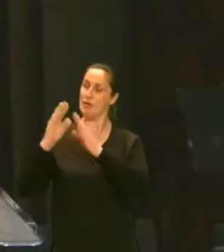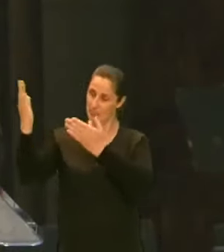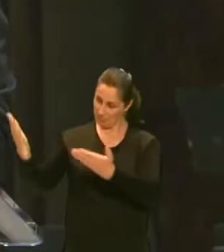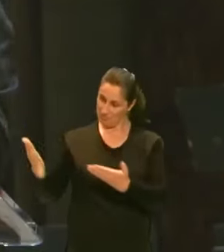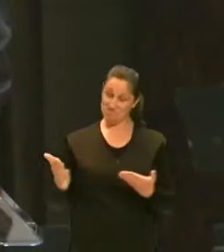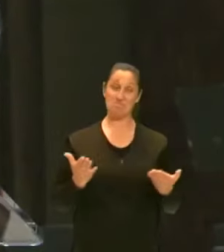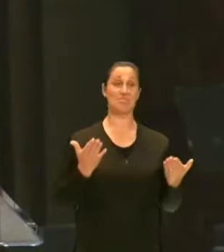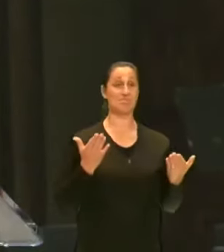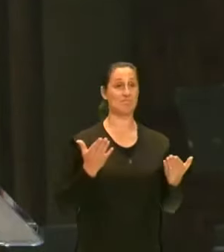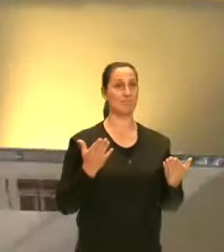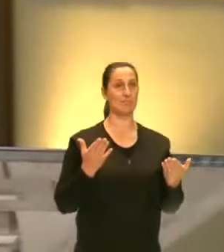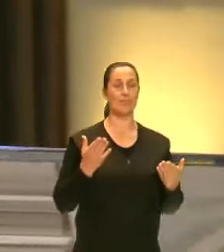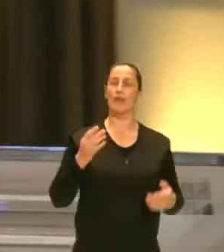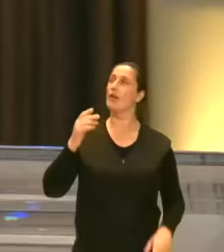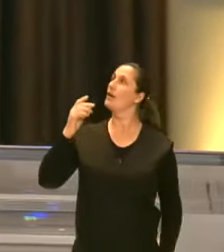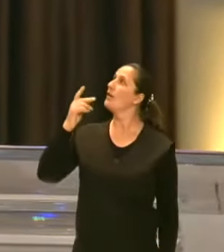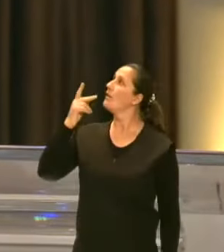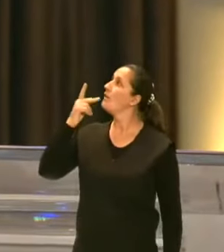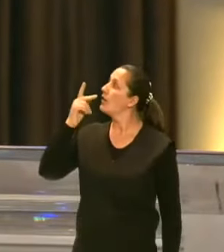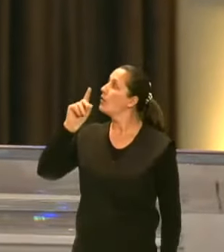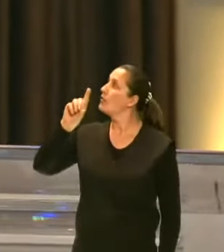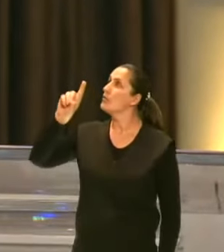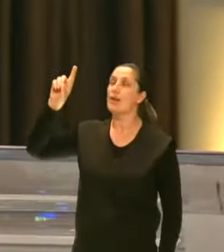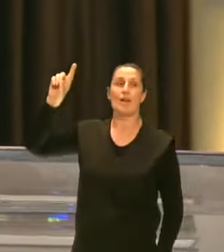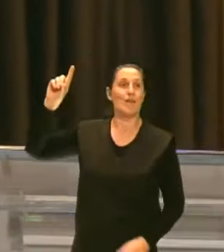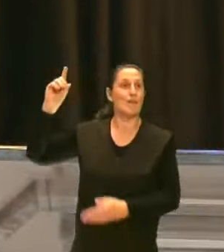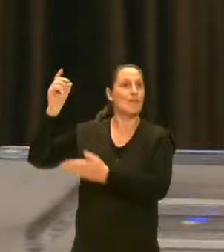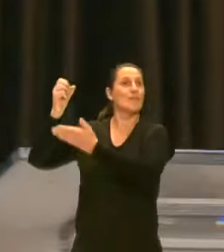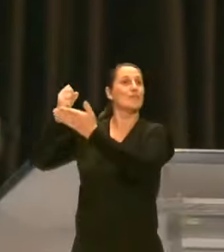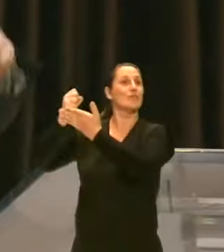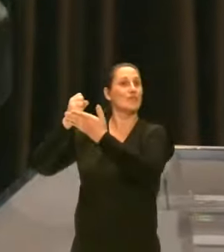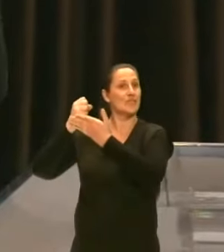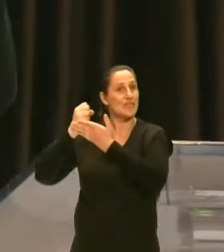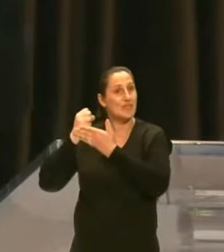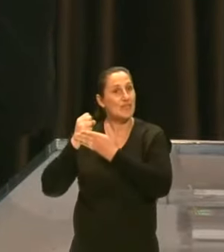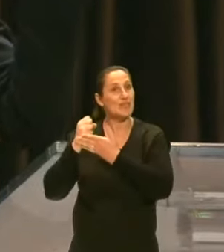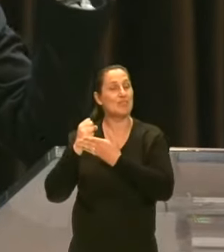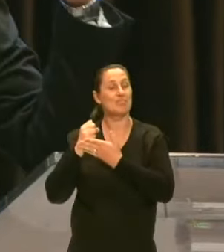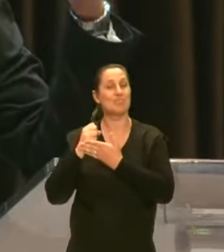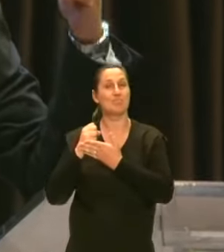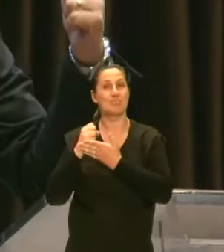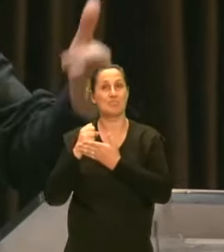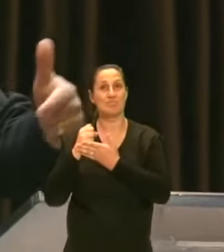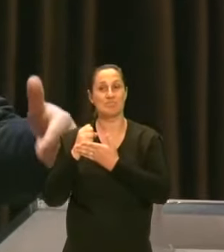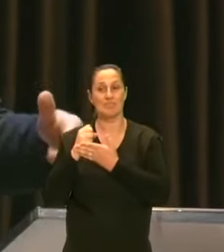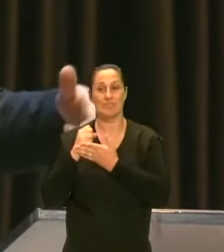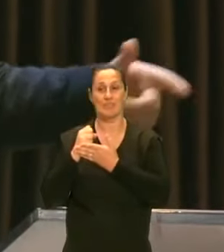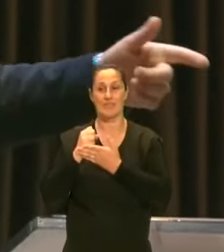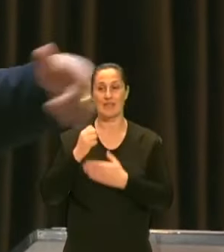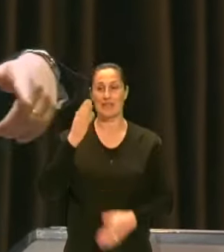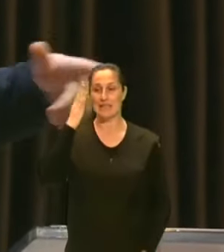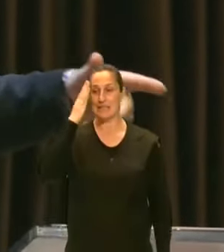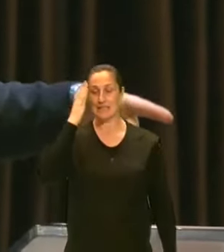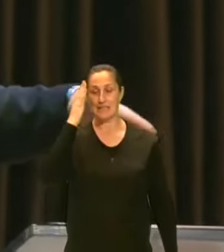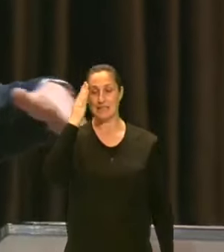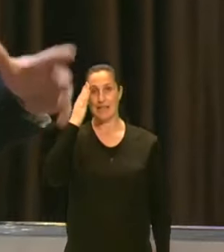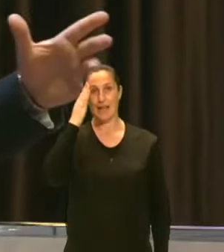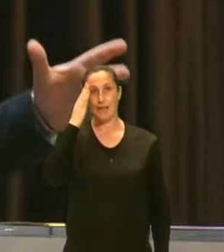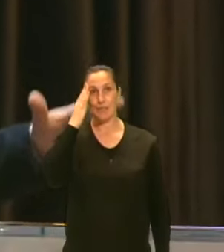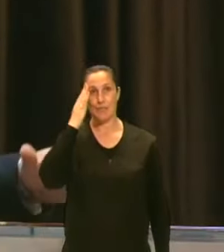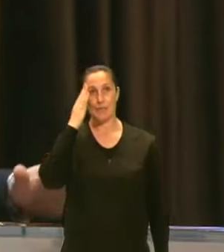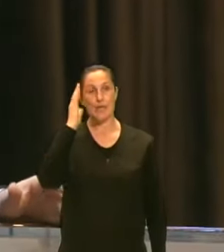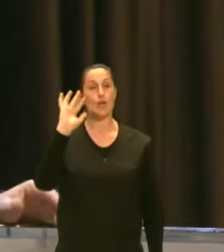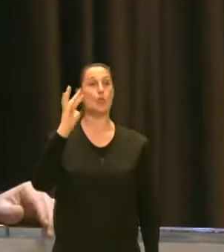E eu olho e falo, Deus nos socorreu. Sabe quando eu estava lá em casa, sozinho, com o pedestal, meus filhos derrubando,